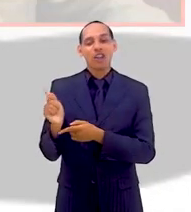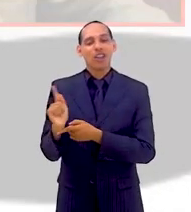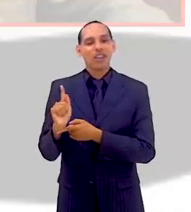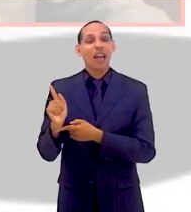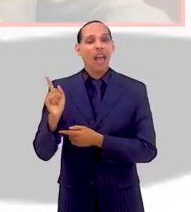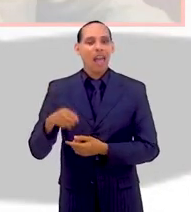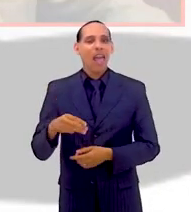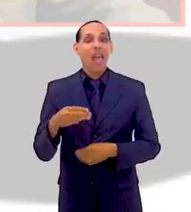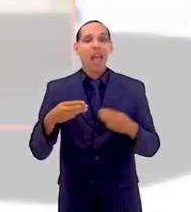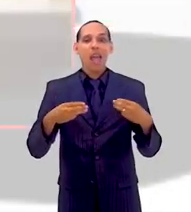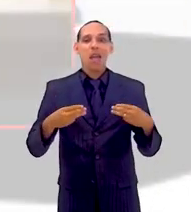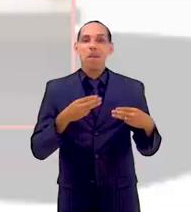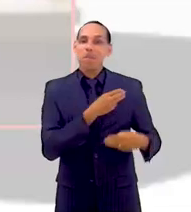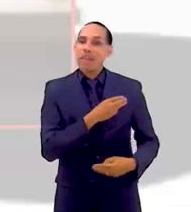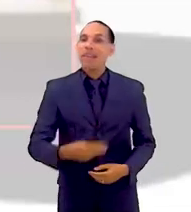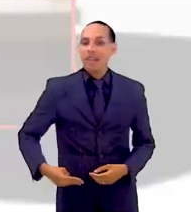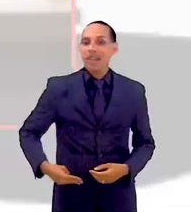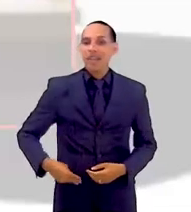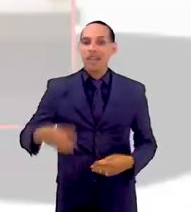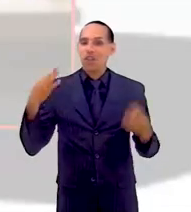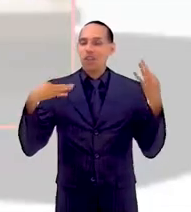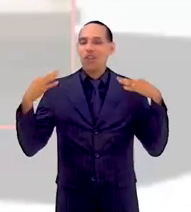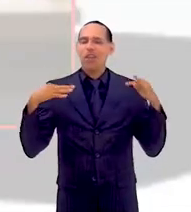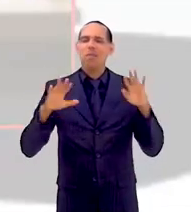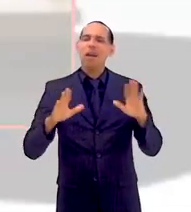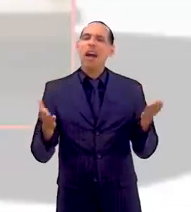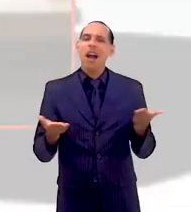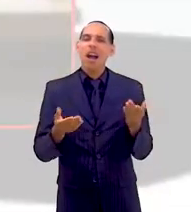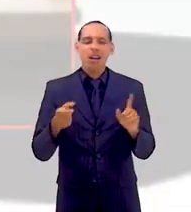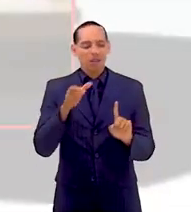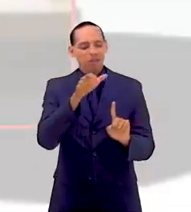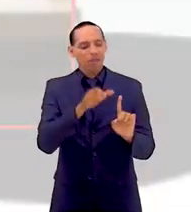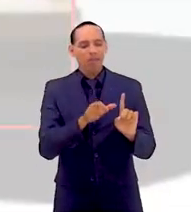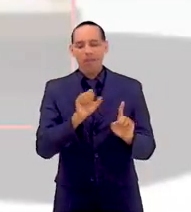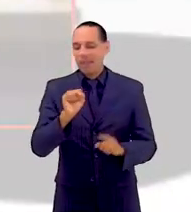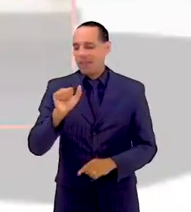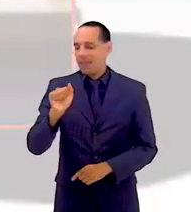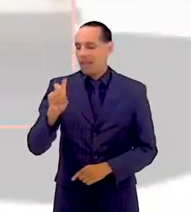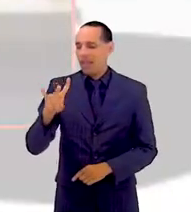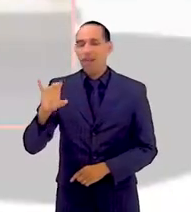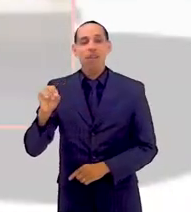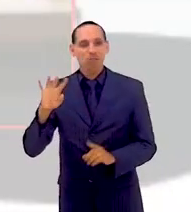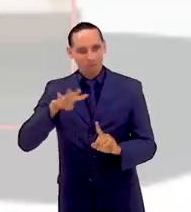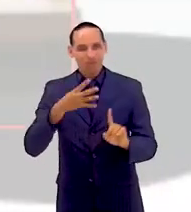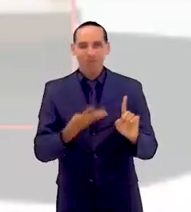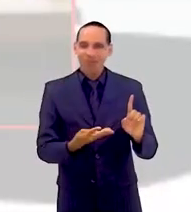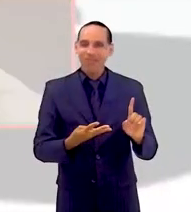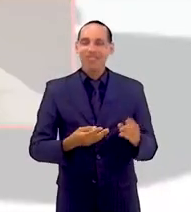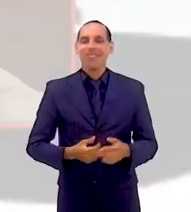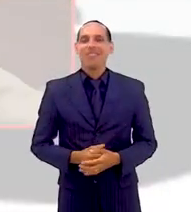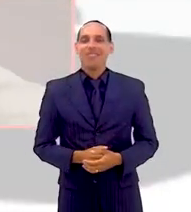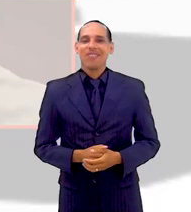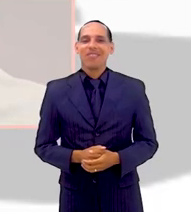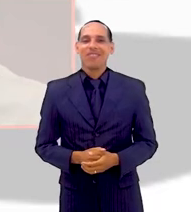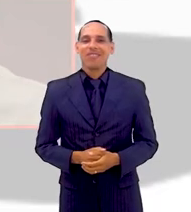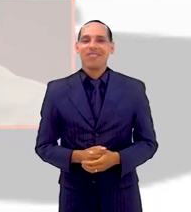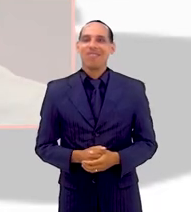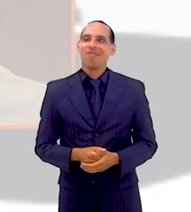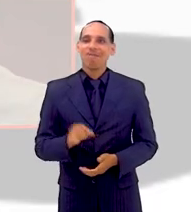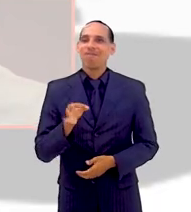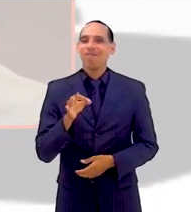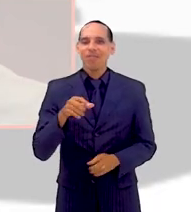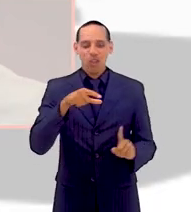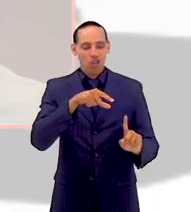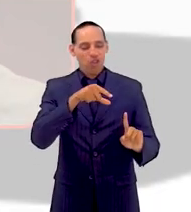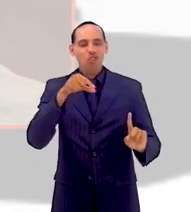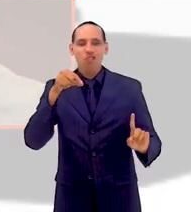para a ministra do Turismo, mas eu queria que a gente desse esse momento, Sávio Neves, e fizesse, rendesse homenagens a ele. A